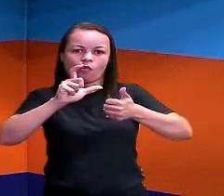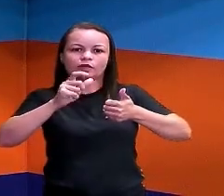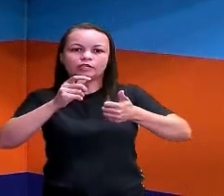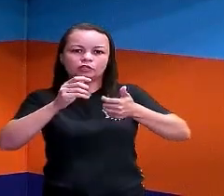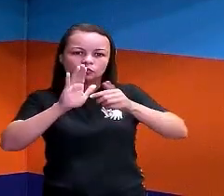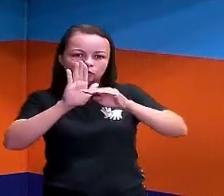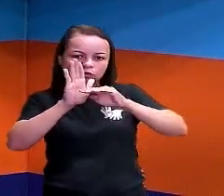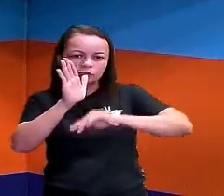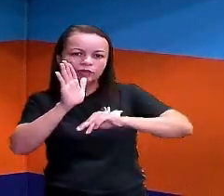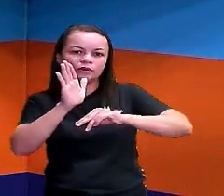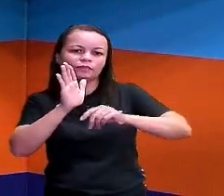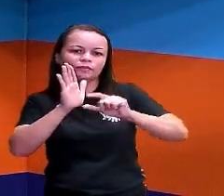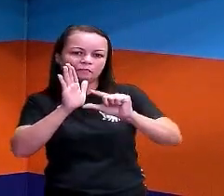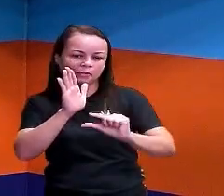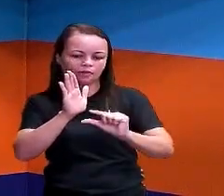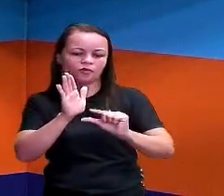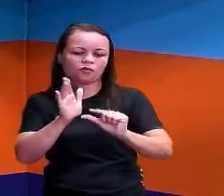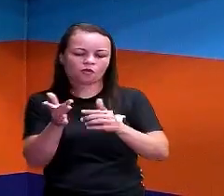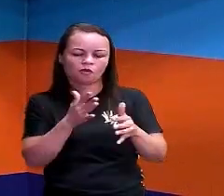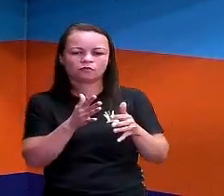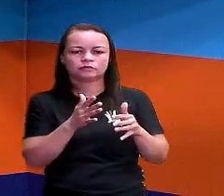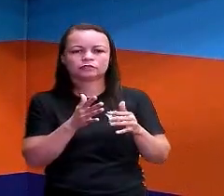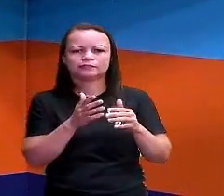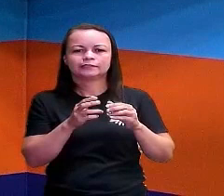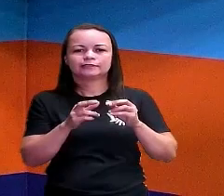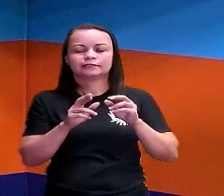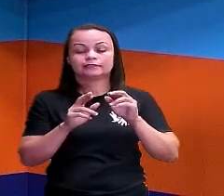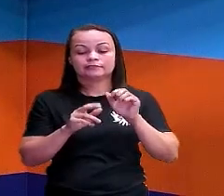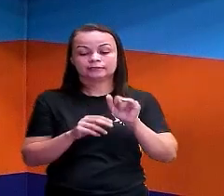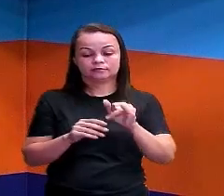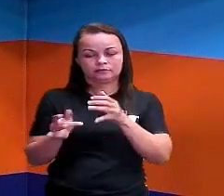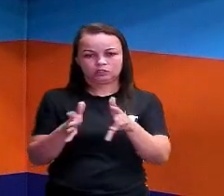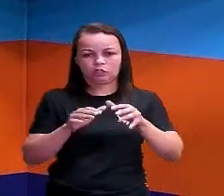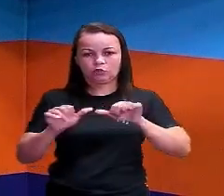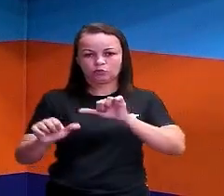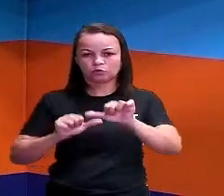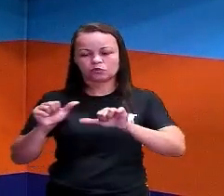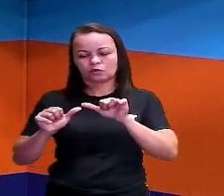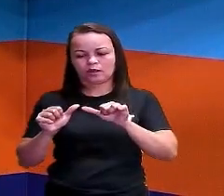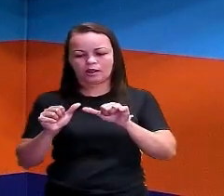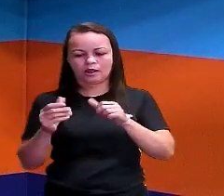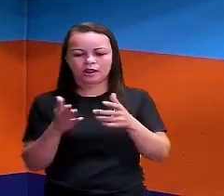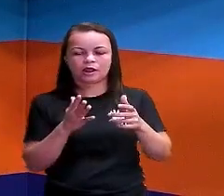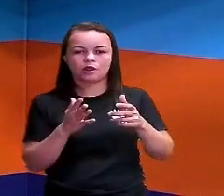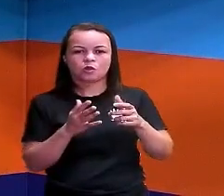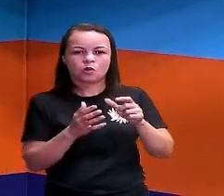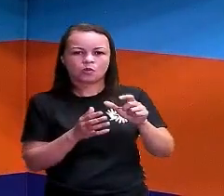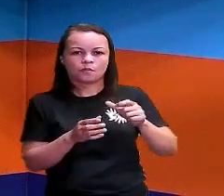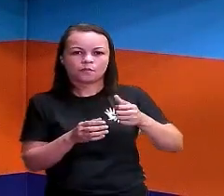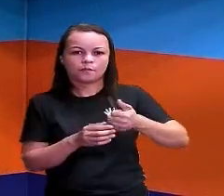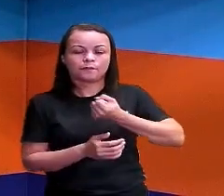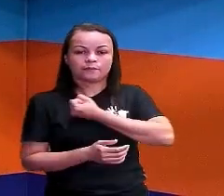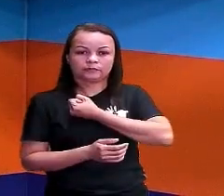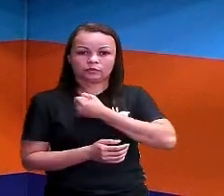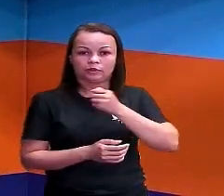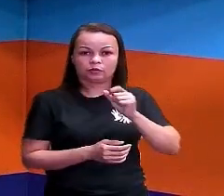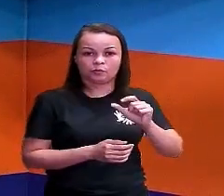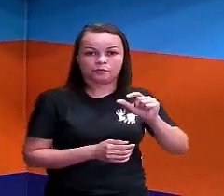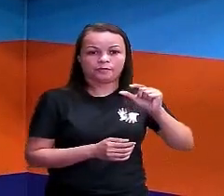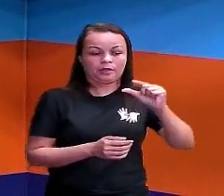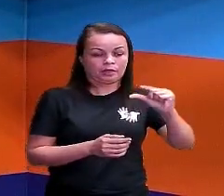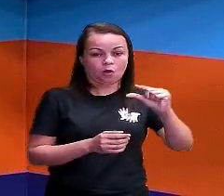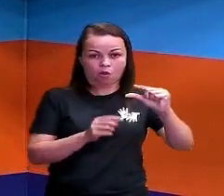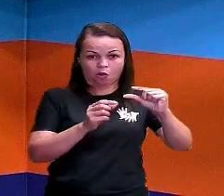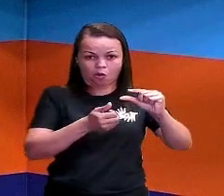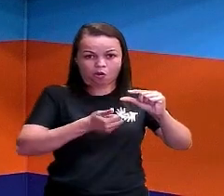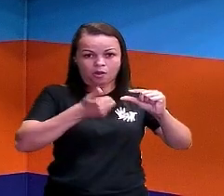uma subtração, né, com o número menor antes e o maior depois, eu entro aí na questão da